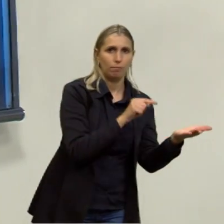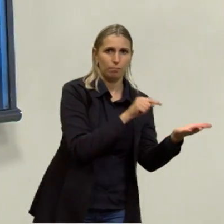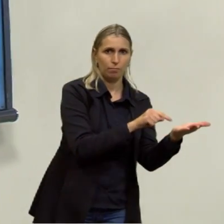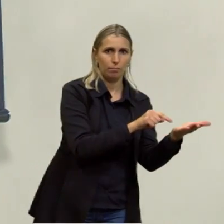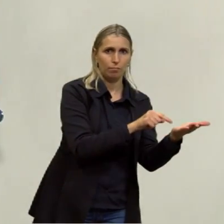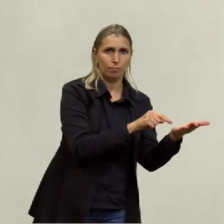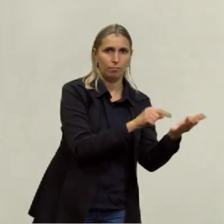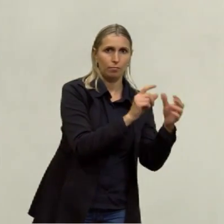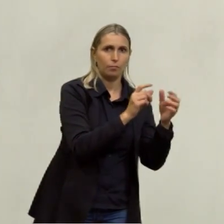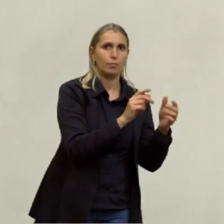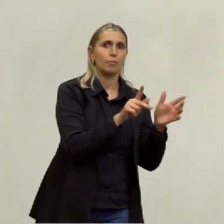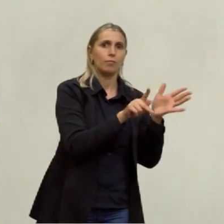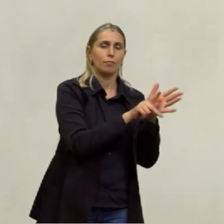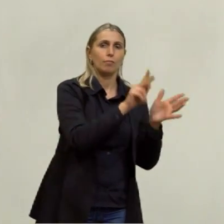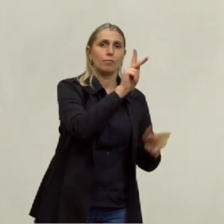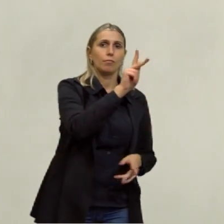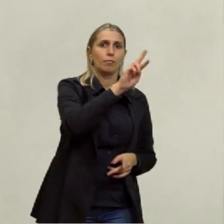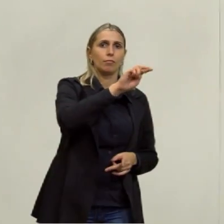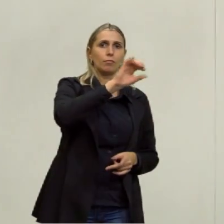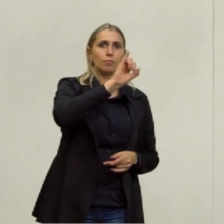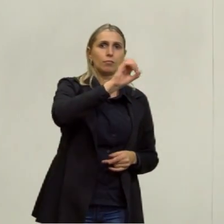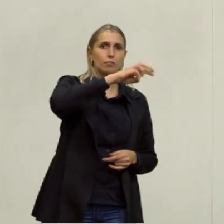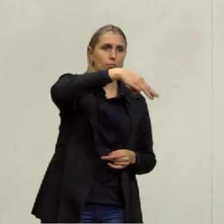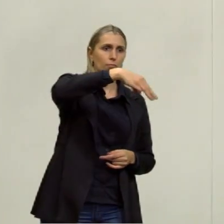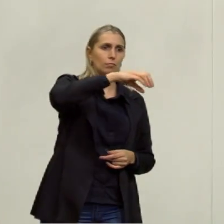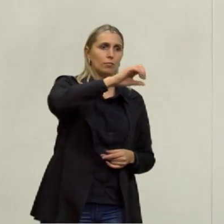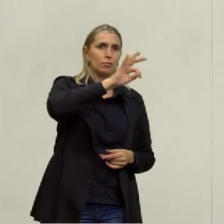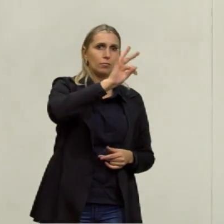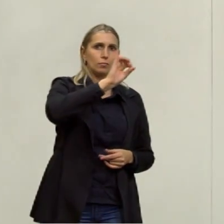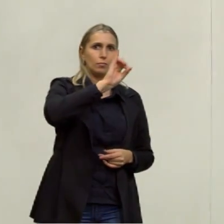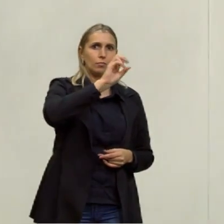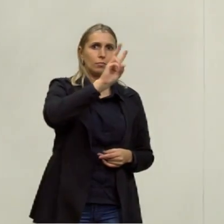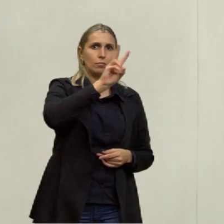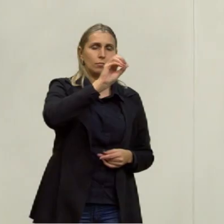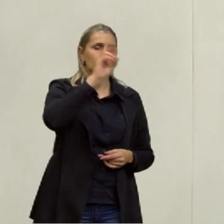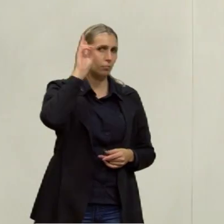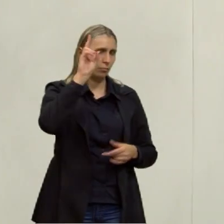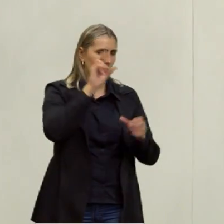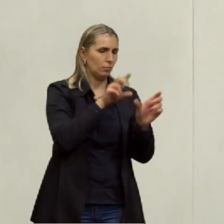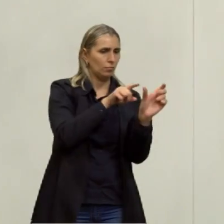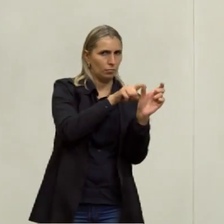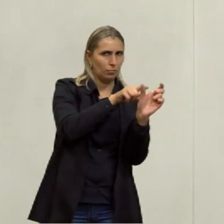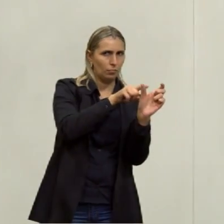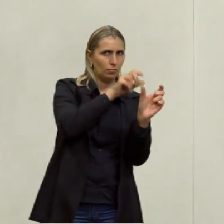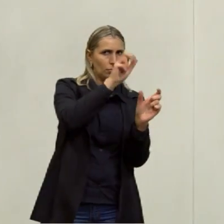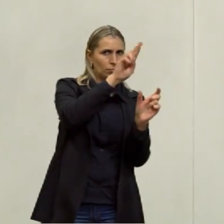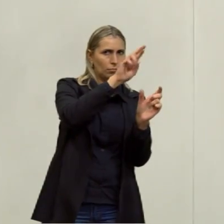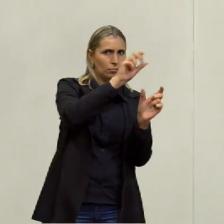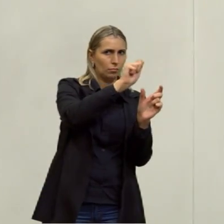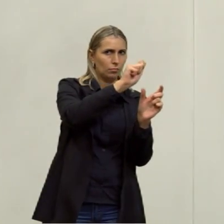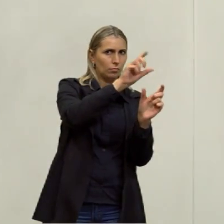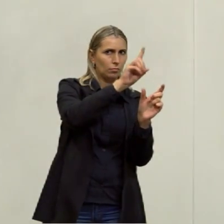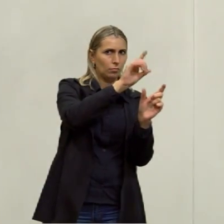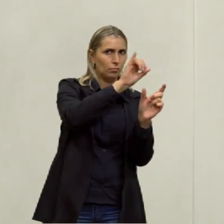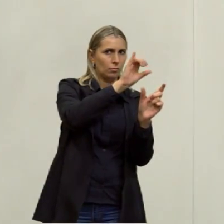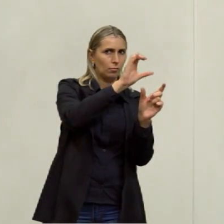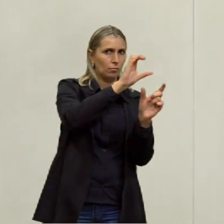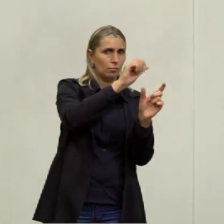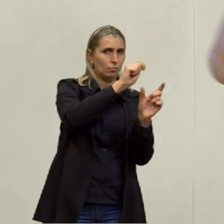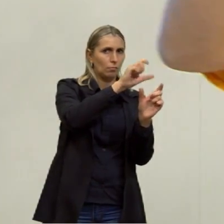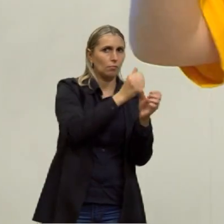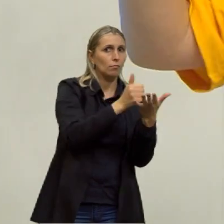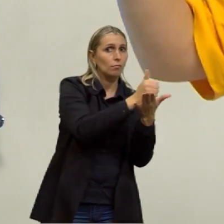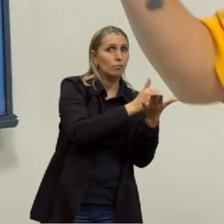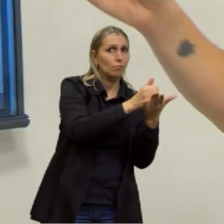lembram substantivo primitivo lembram de radical né que a gente comentou na última aula é isso aí é ele que da base do